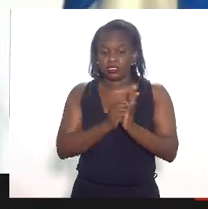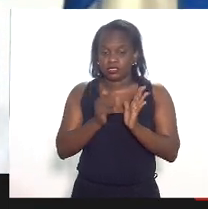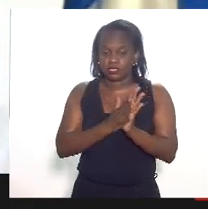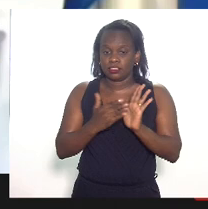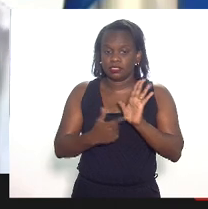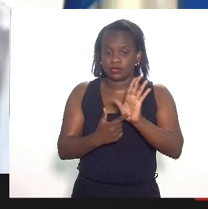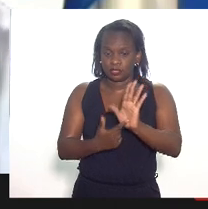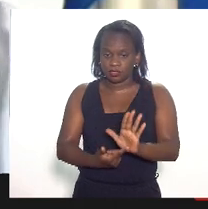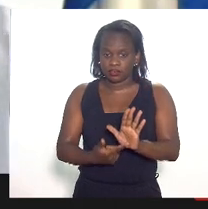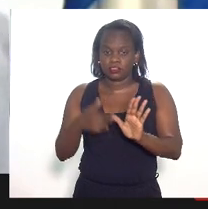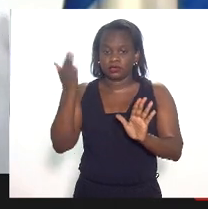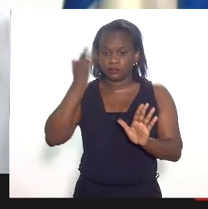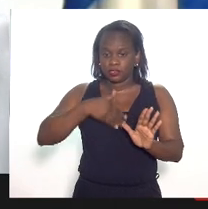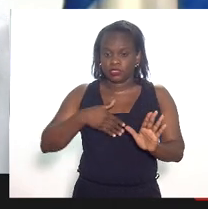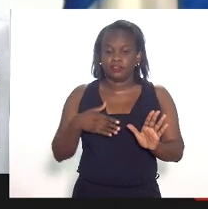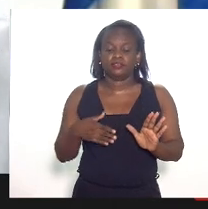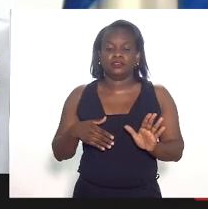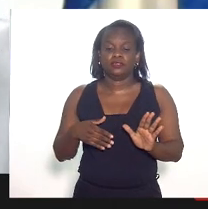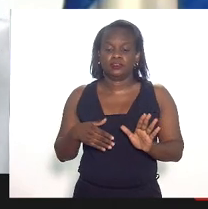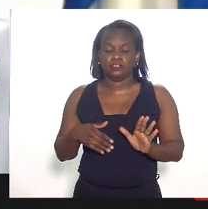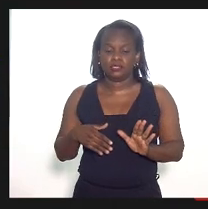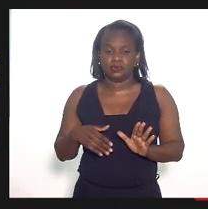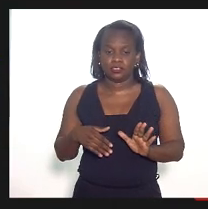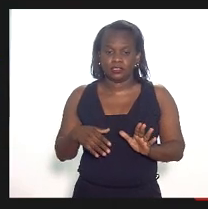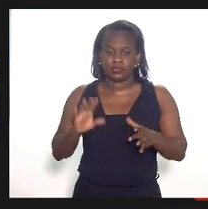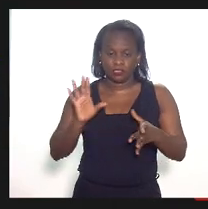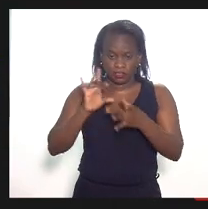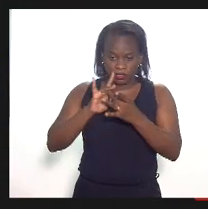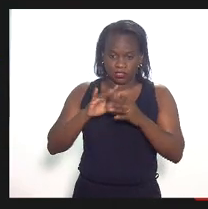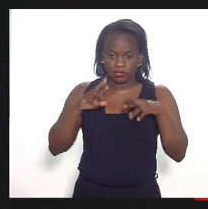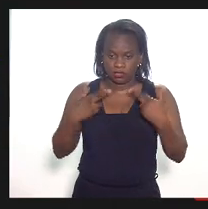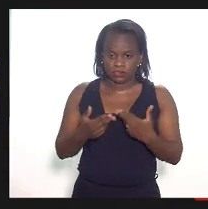deixar consignado na audiência.